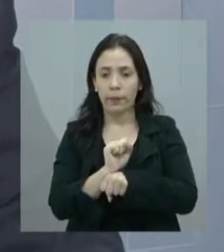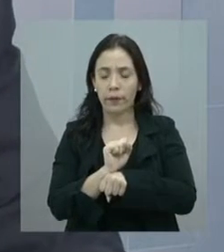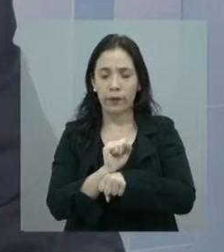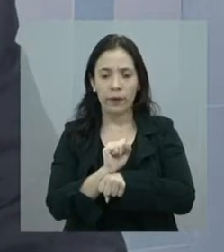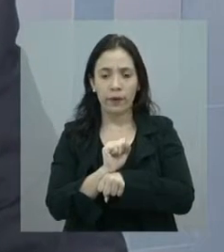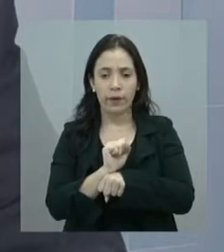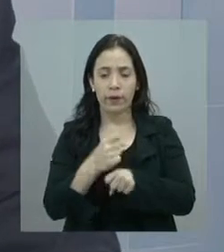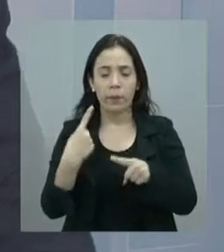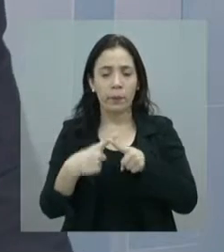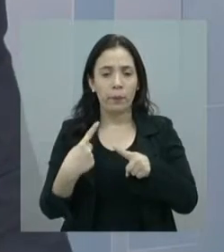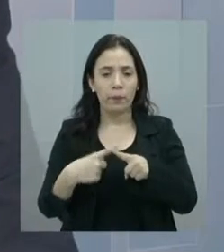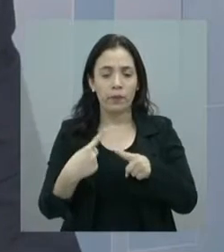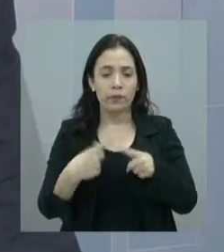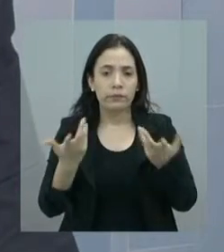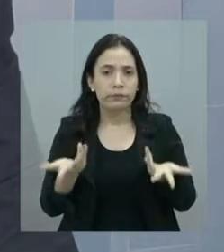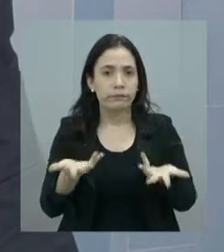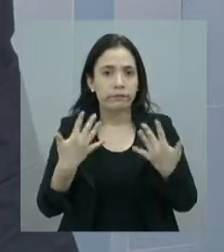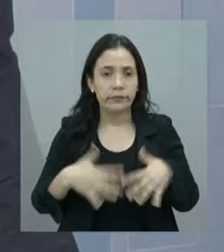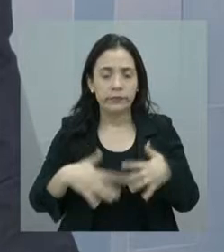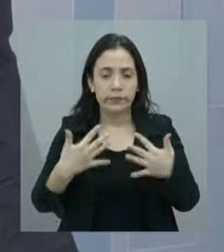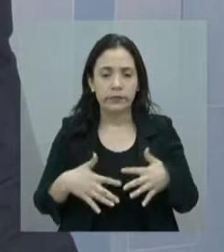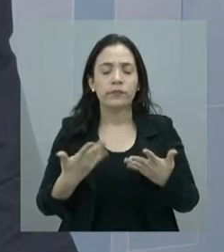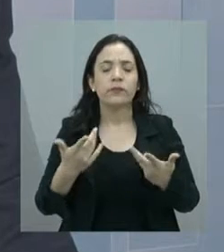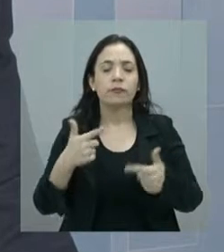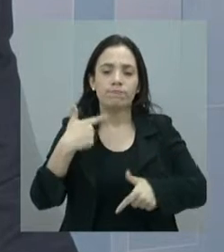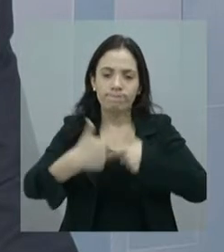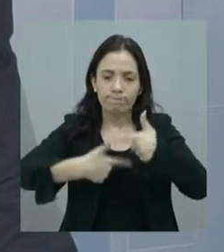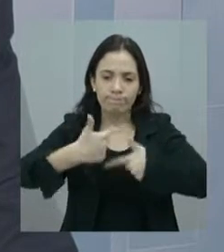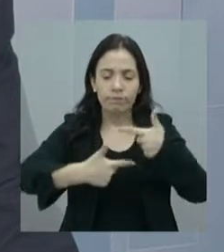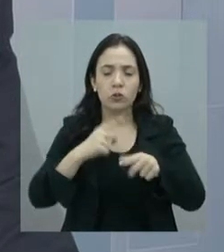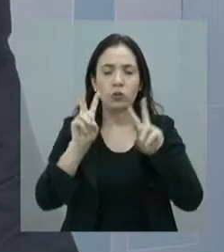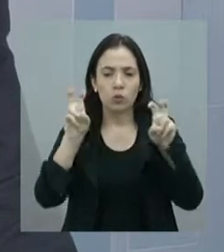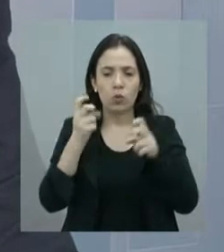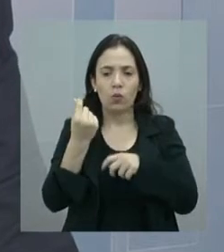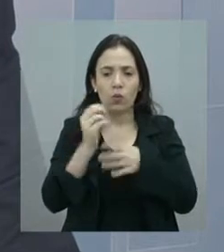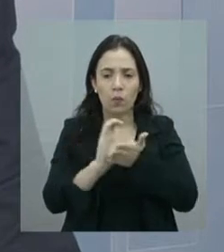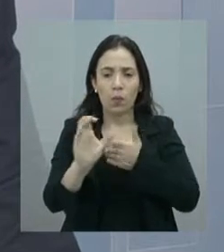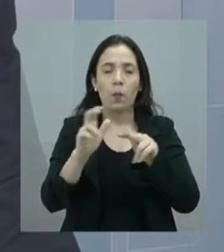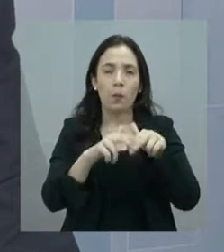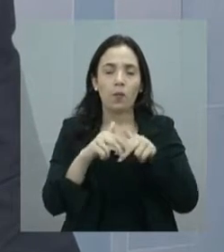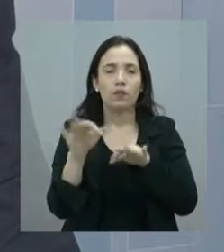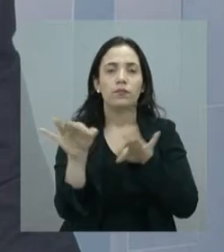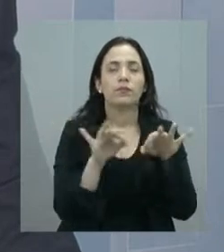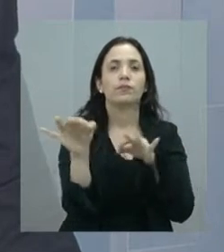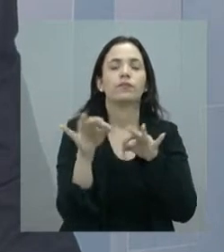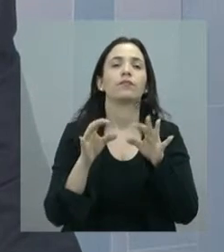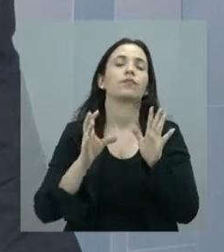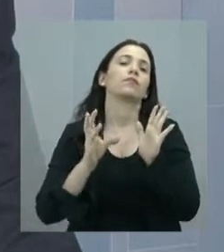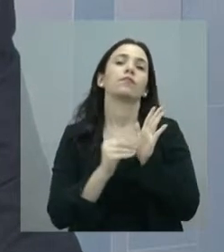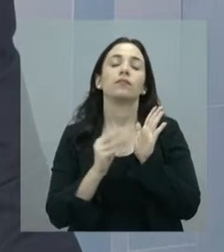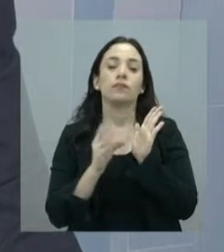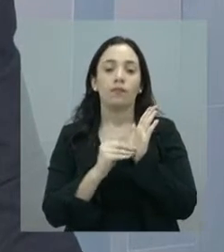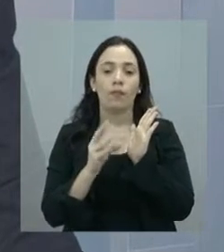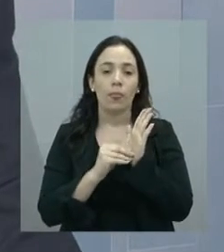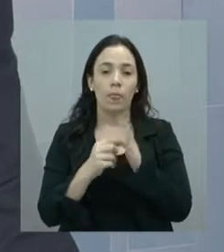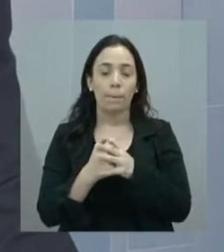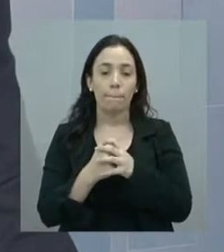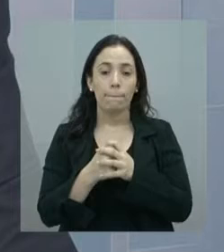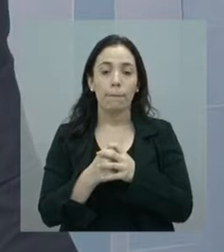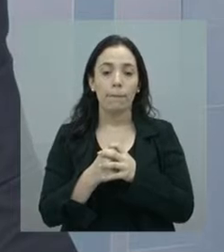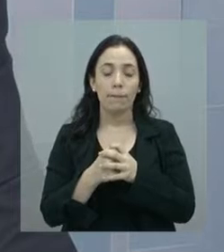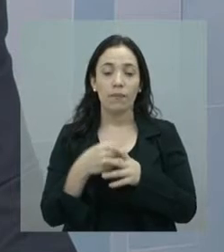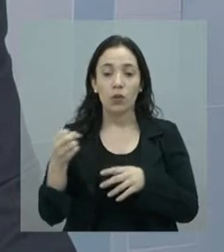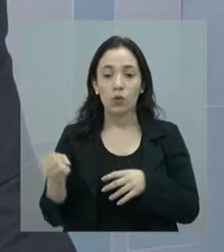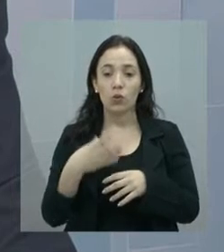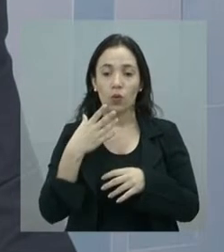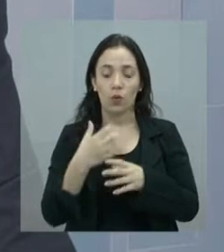a população envelhecendo e aumentando. Então a gente trabalhou muito a questão do financiamento, por isso que a gente fez a emenda. Na parte do setor público, nós trabalhamos o novo ISEC,